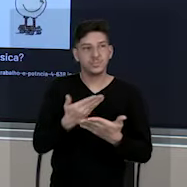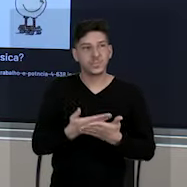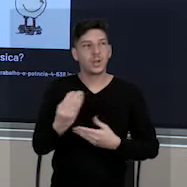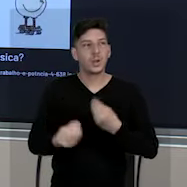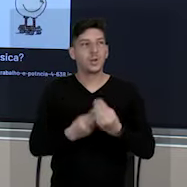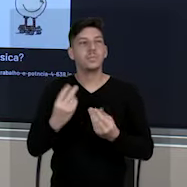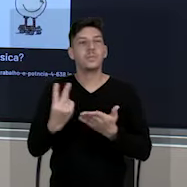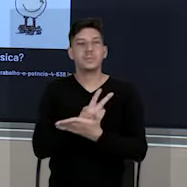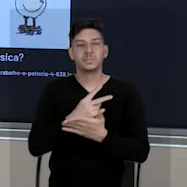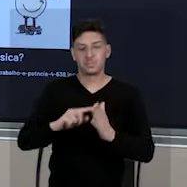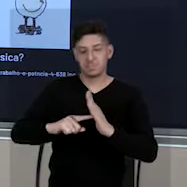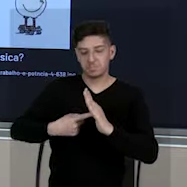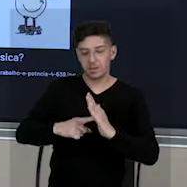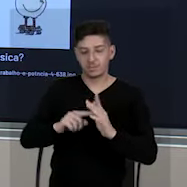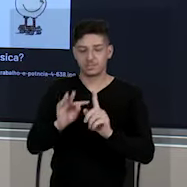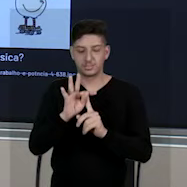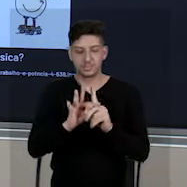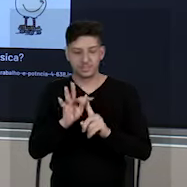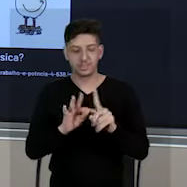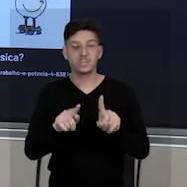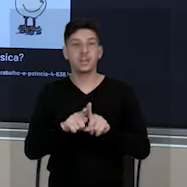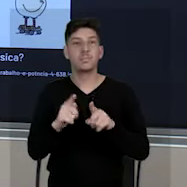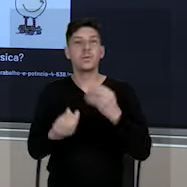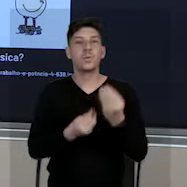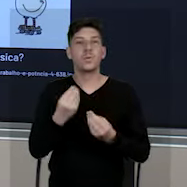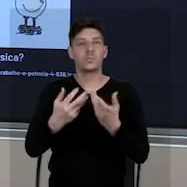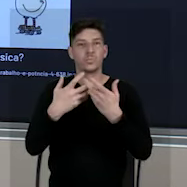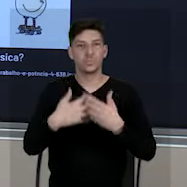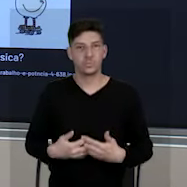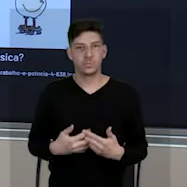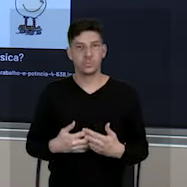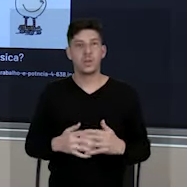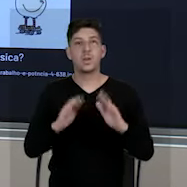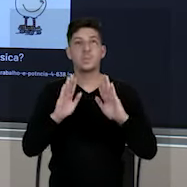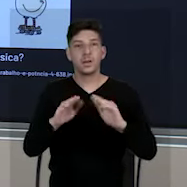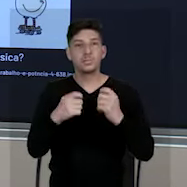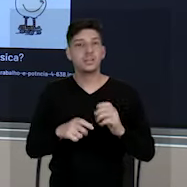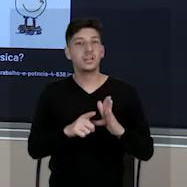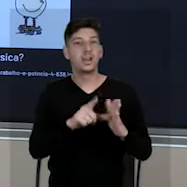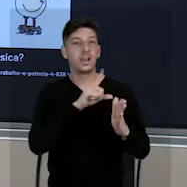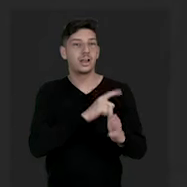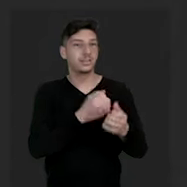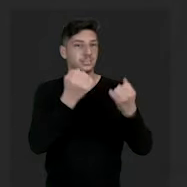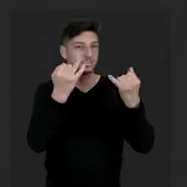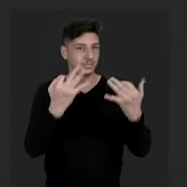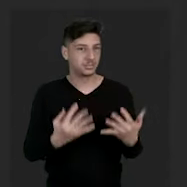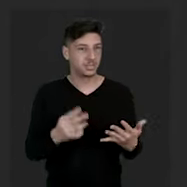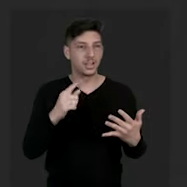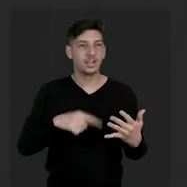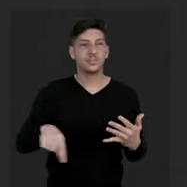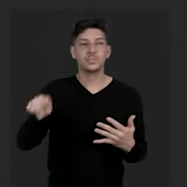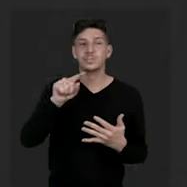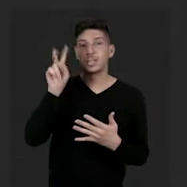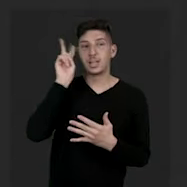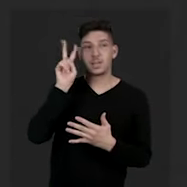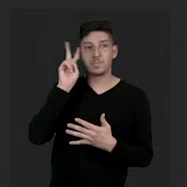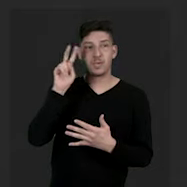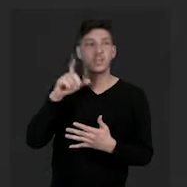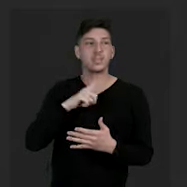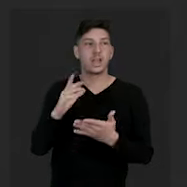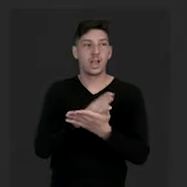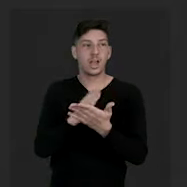das máquinas térmicas e como que elas funcionam. E aí eu tenho que dar um passinho atrás e lembrar lá que a gente vai usar uma terminologia